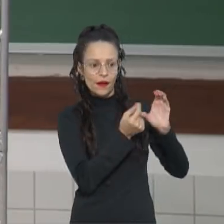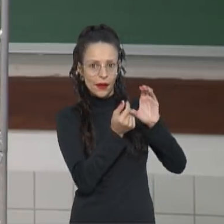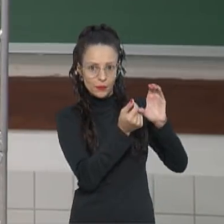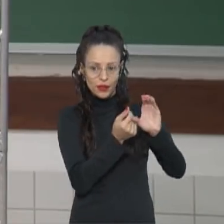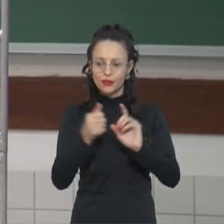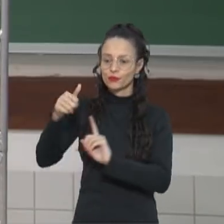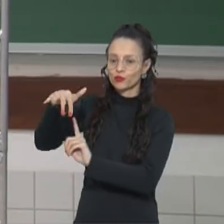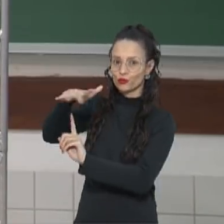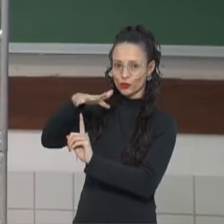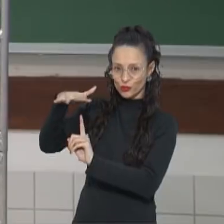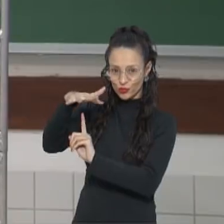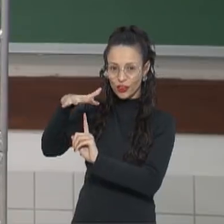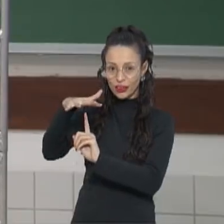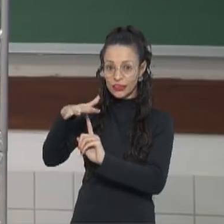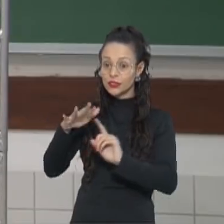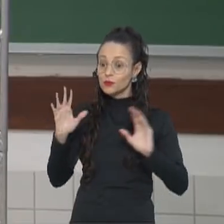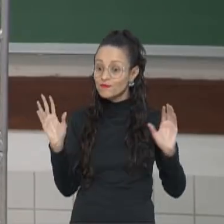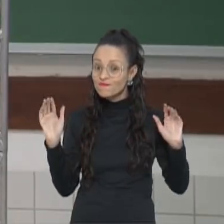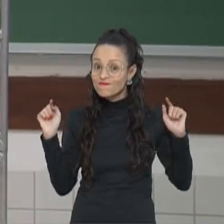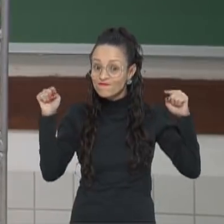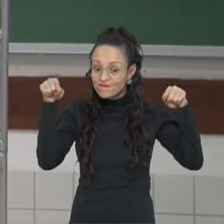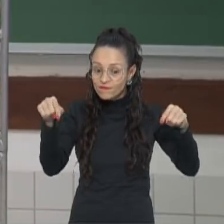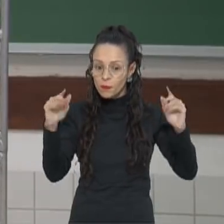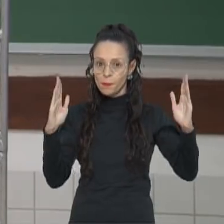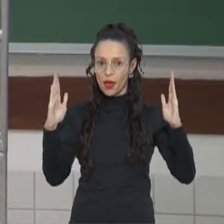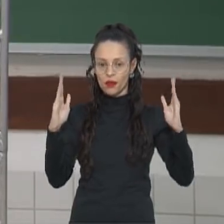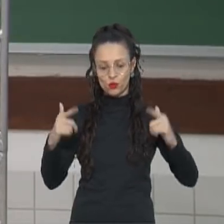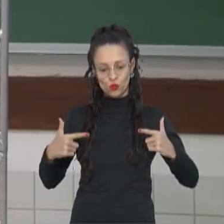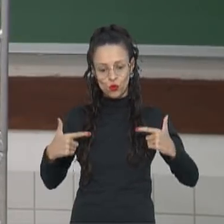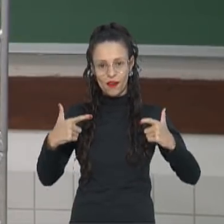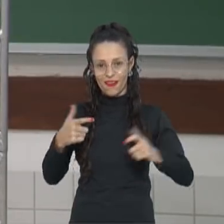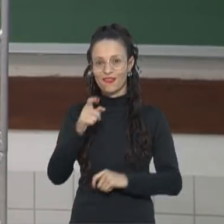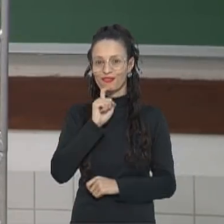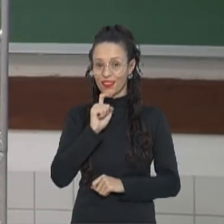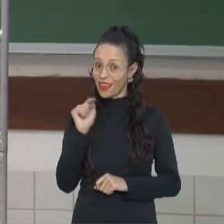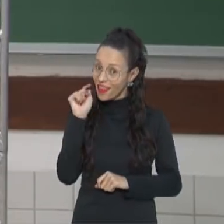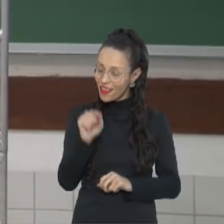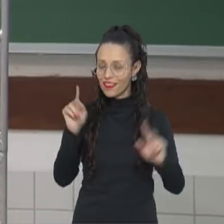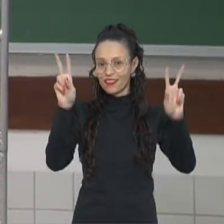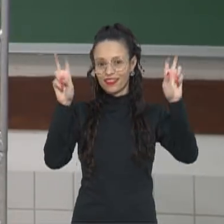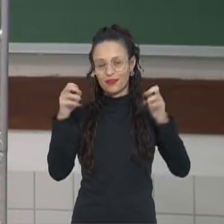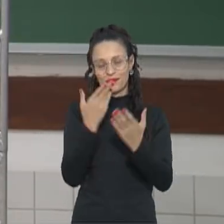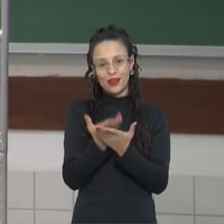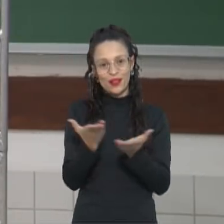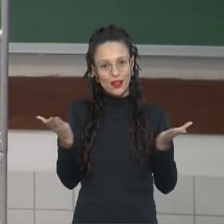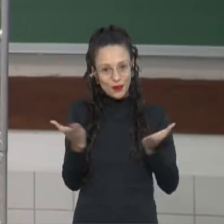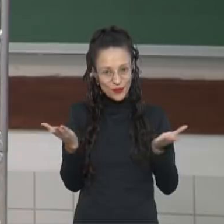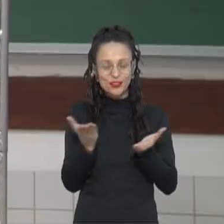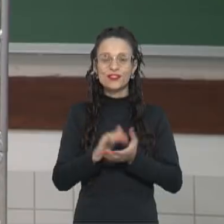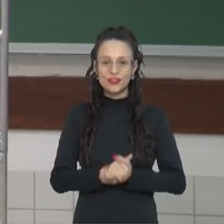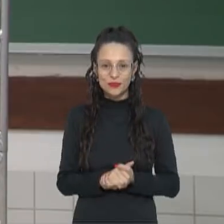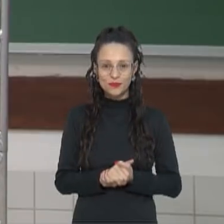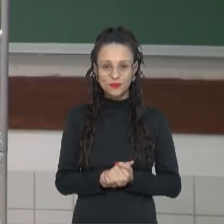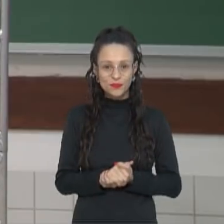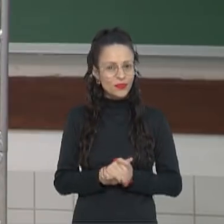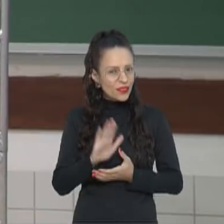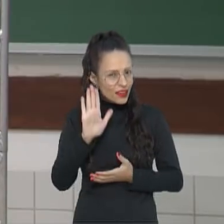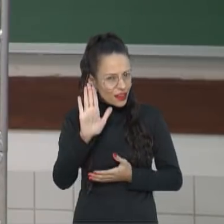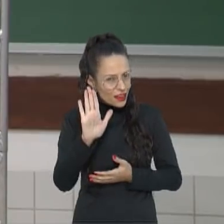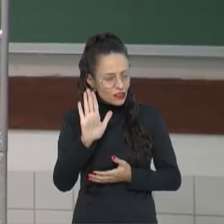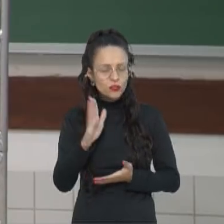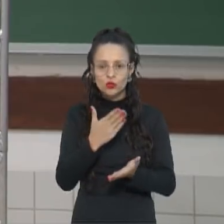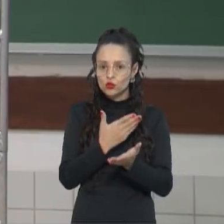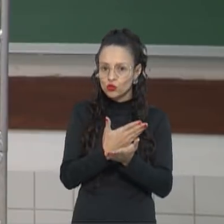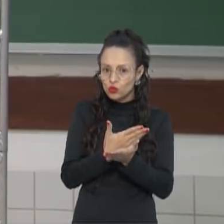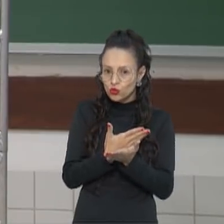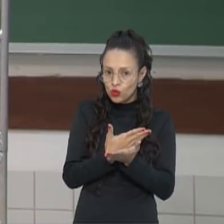socialismo dentro da Guerra Fria. Isso é o tema da nossa aula de hoje, mas antes da gente começar,